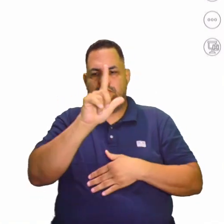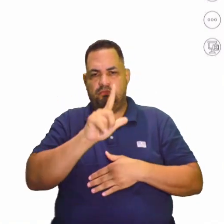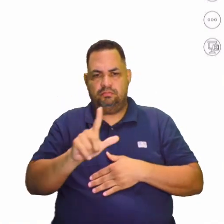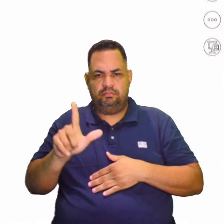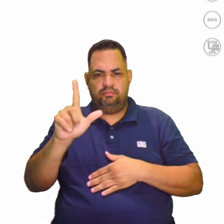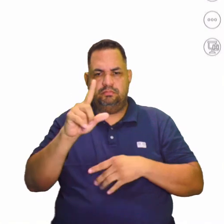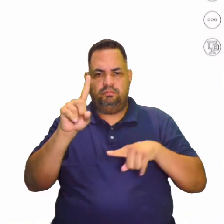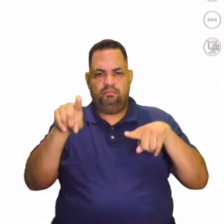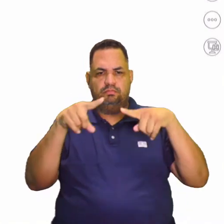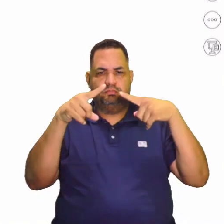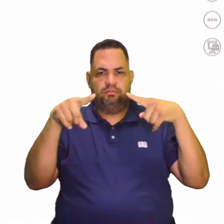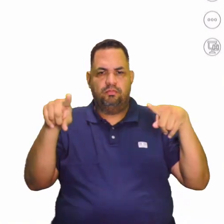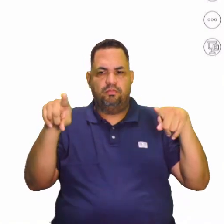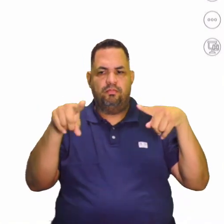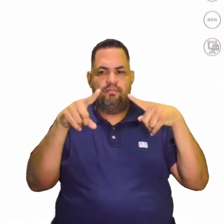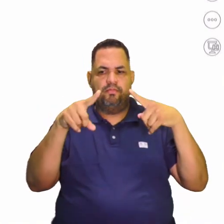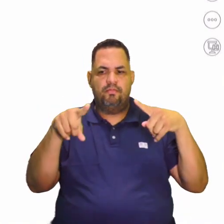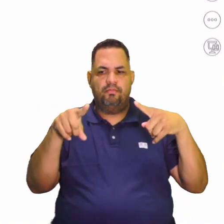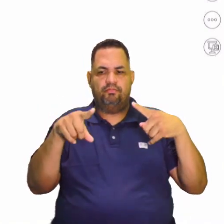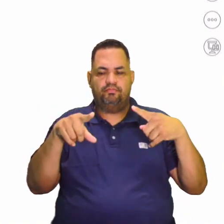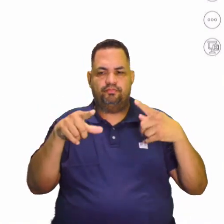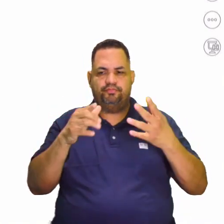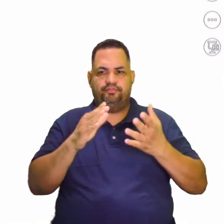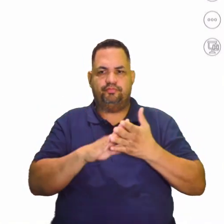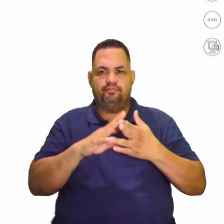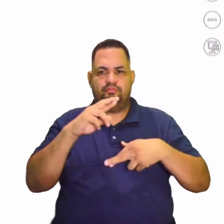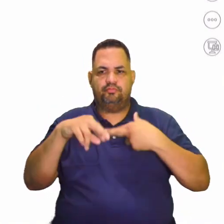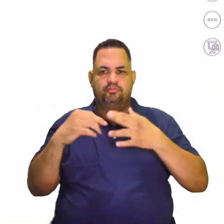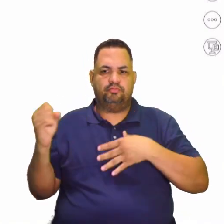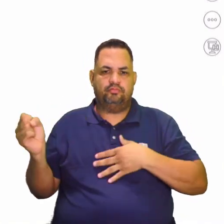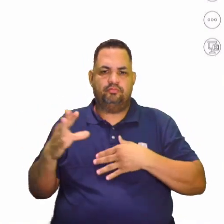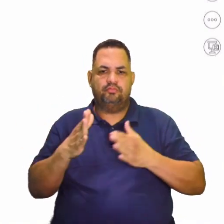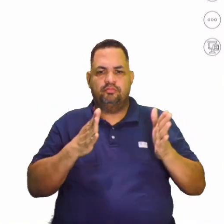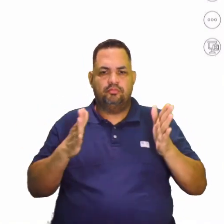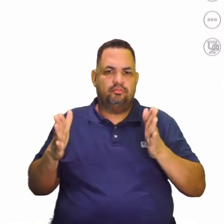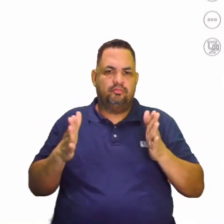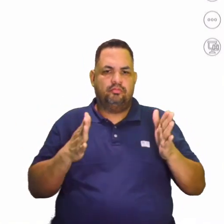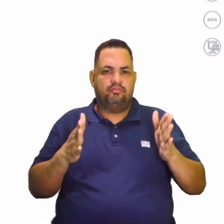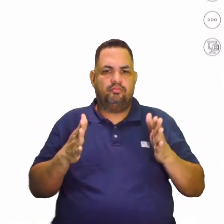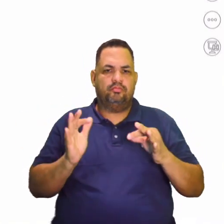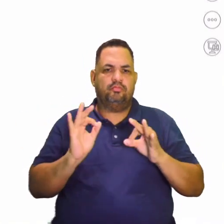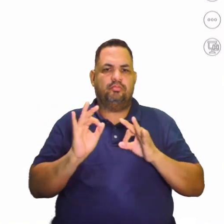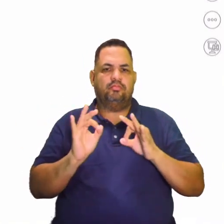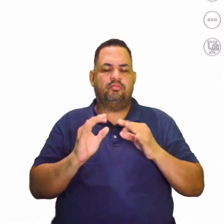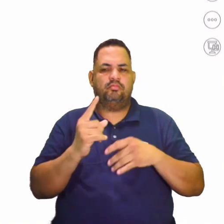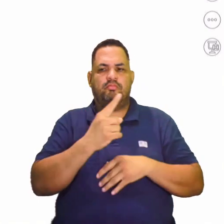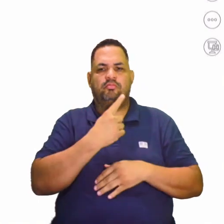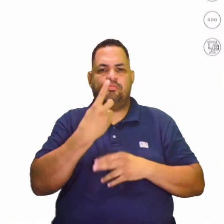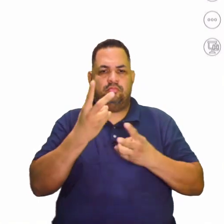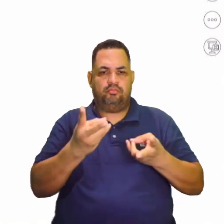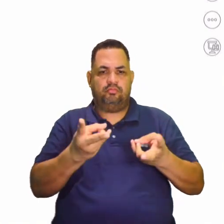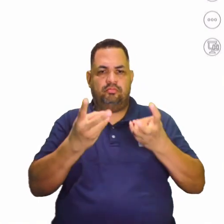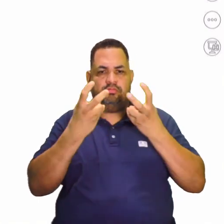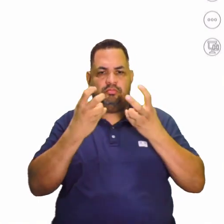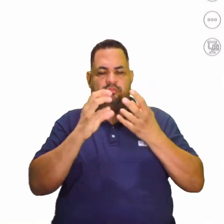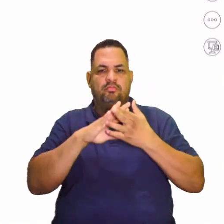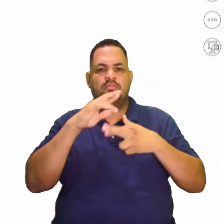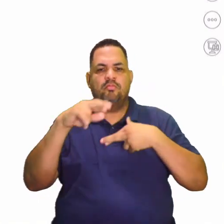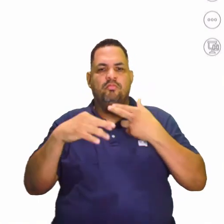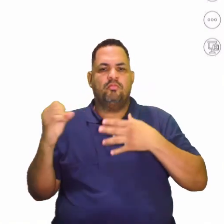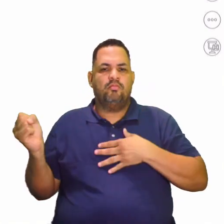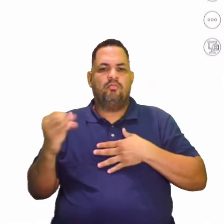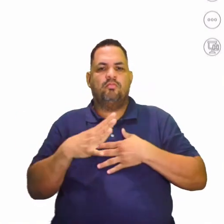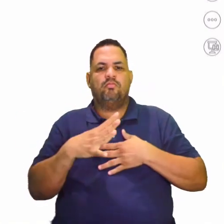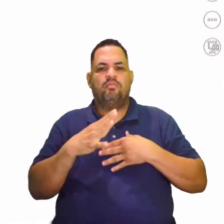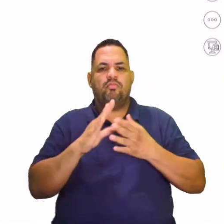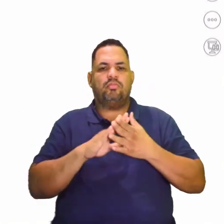literatura, música, enfim. Renascimento é um período que nós identificamos como renascer, um